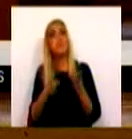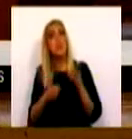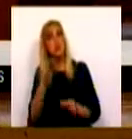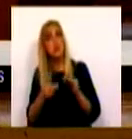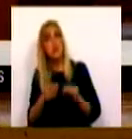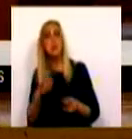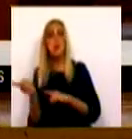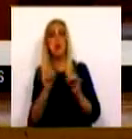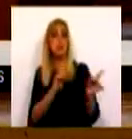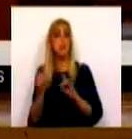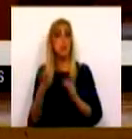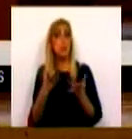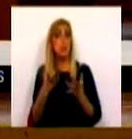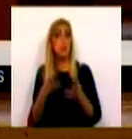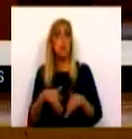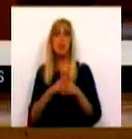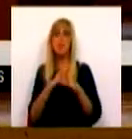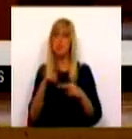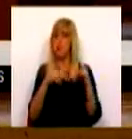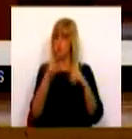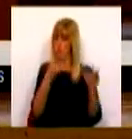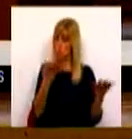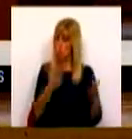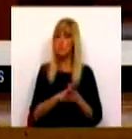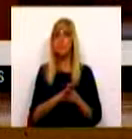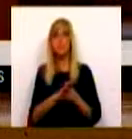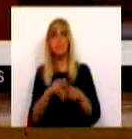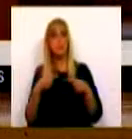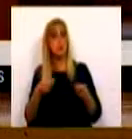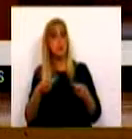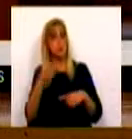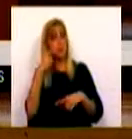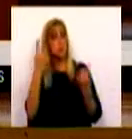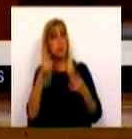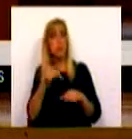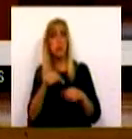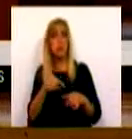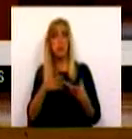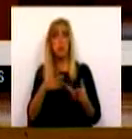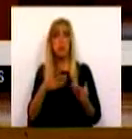nos transportes, nas infraestruturas. O investimento público no horizonte